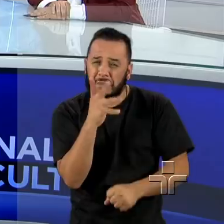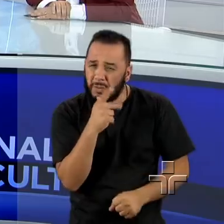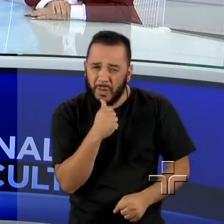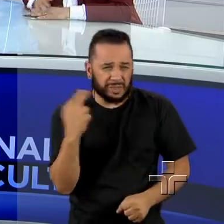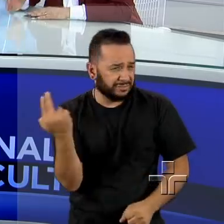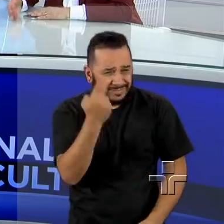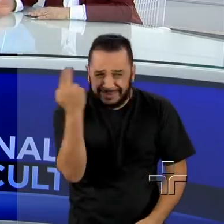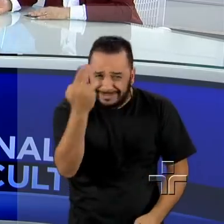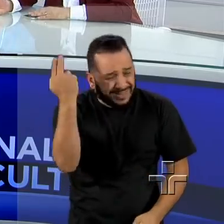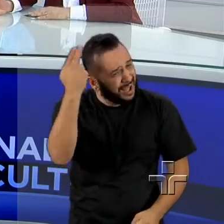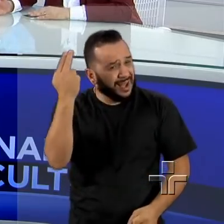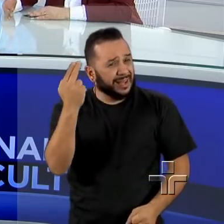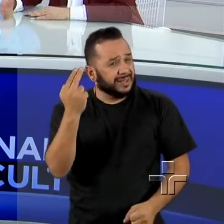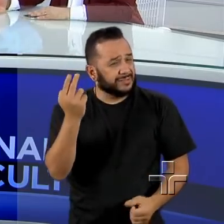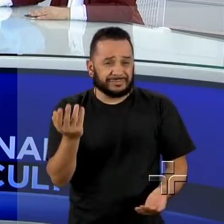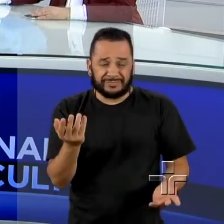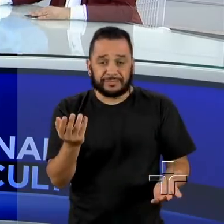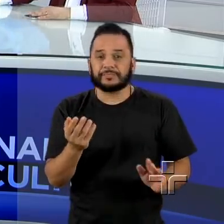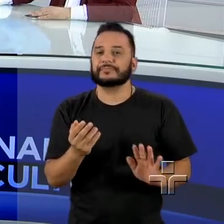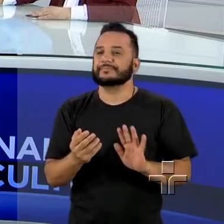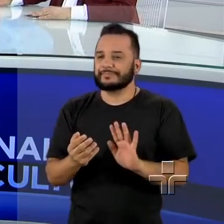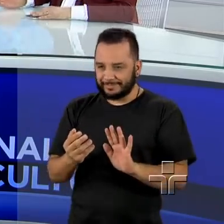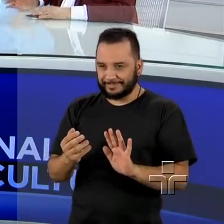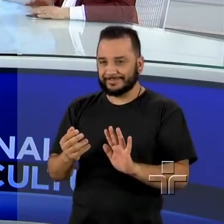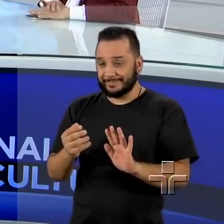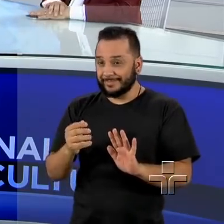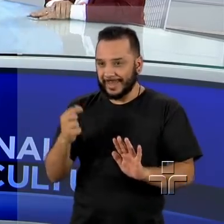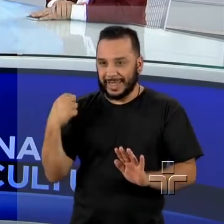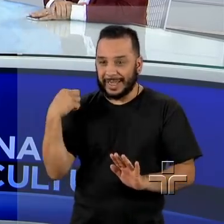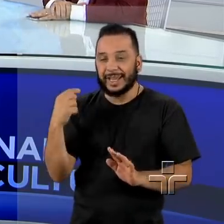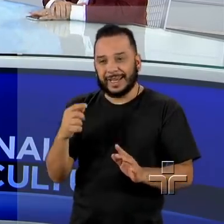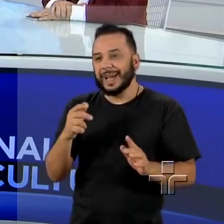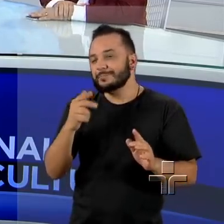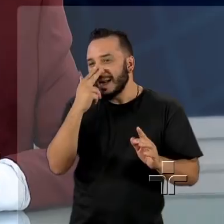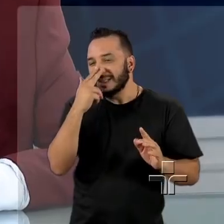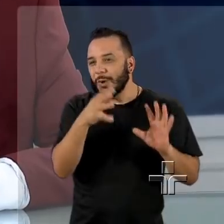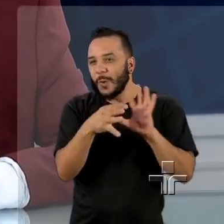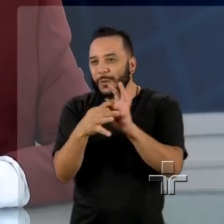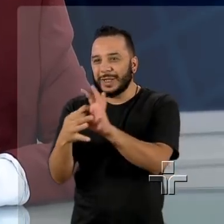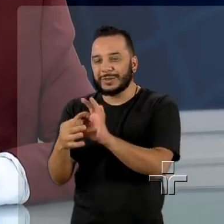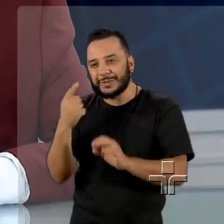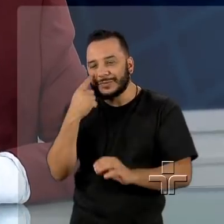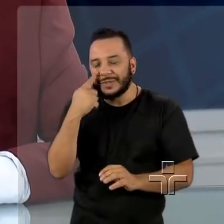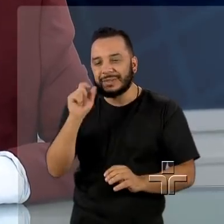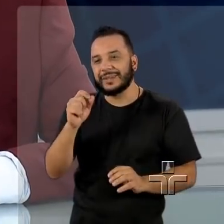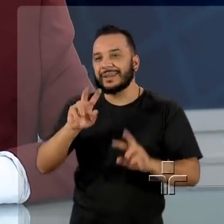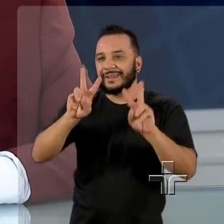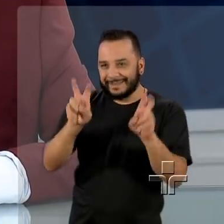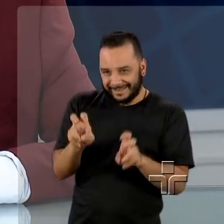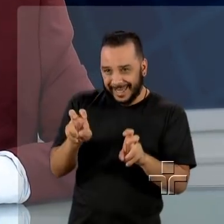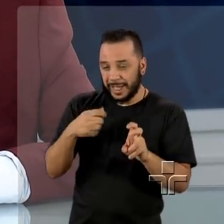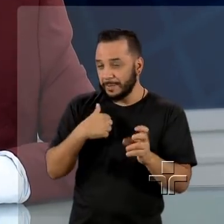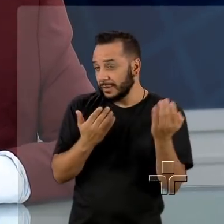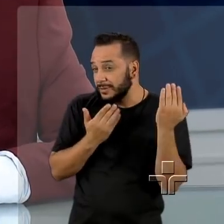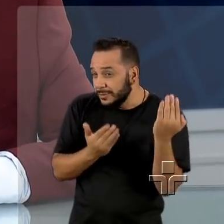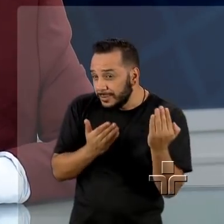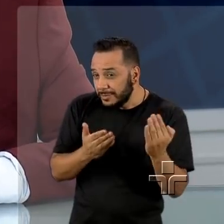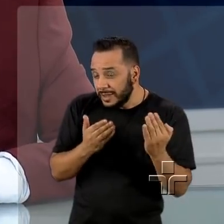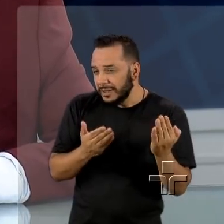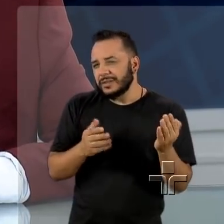maior interessada no andamento do processo e que vai adotar as medidas necessárias caso se comprove prejuízo aos cofres públicos.